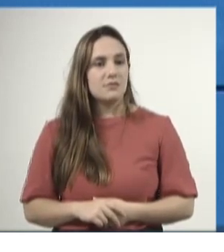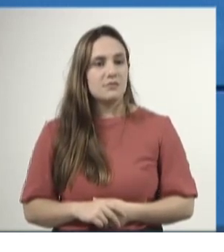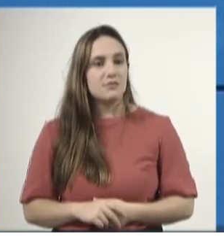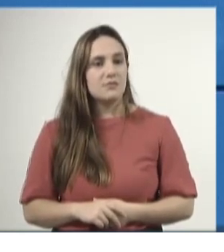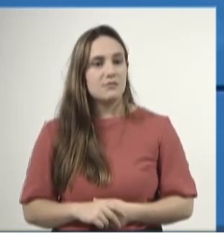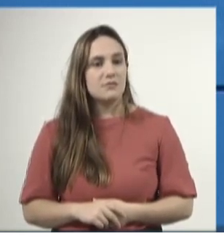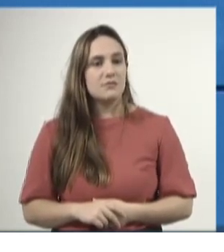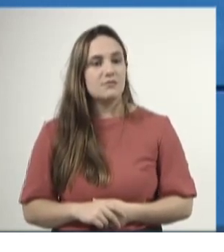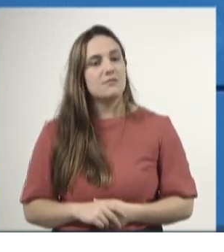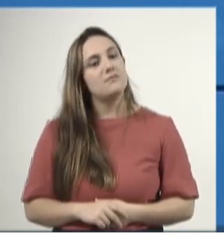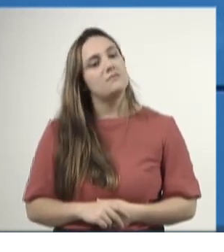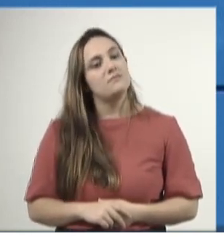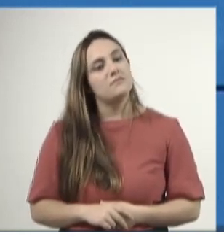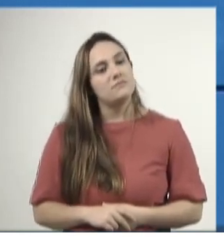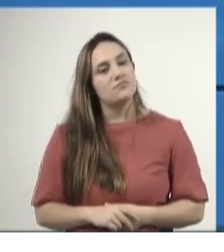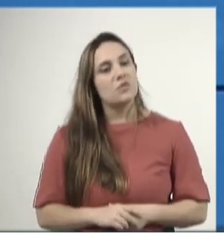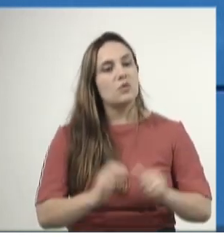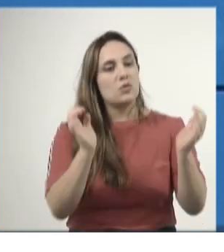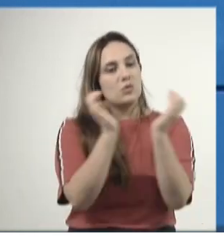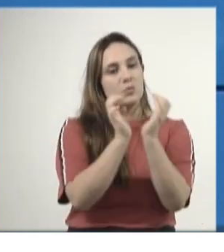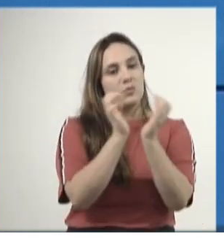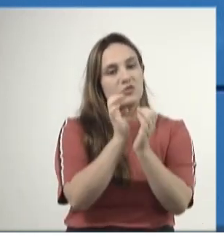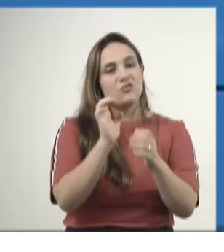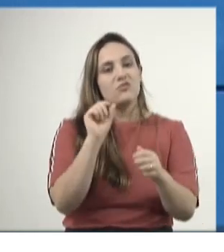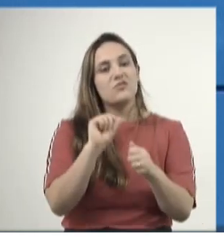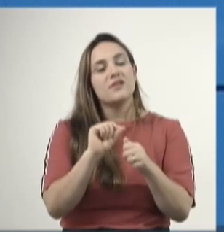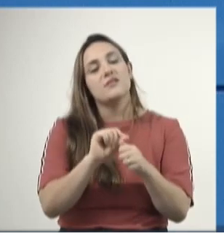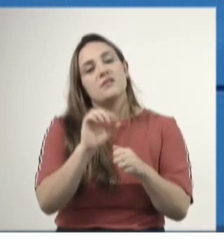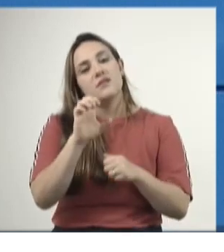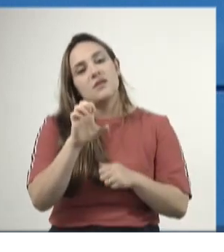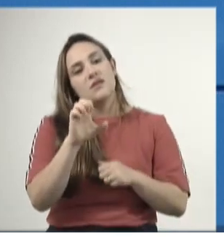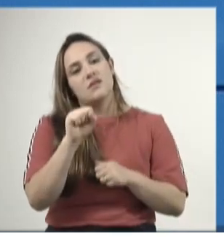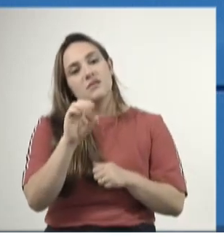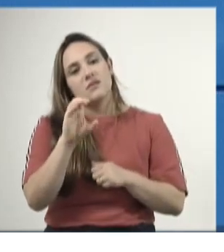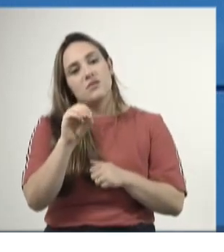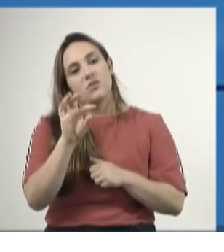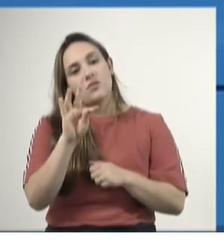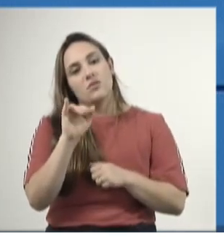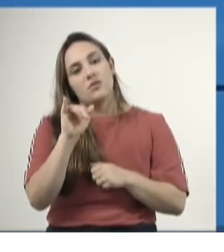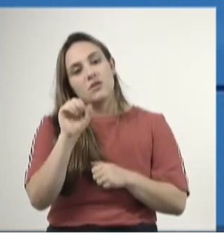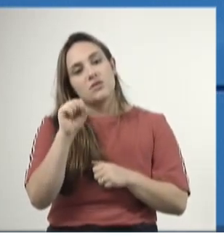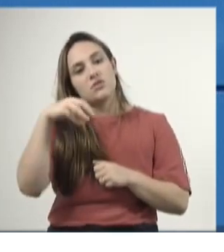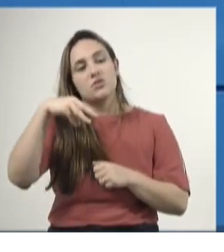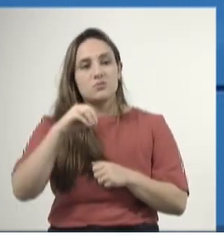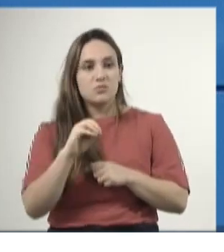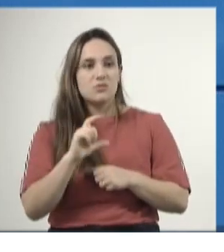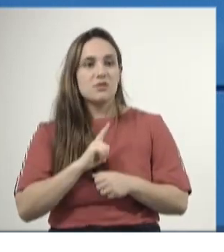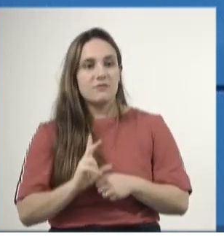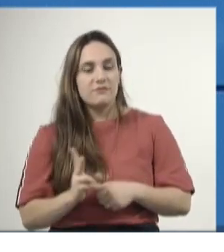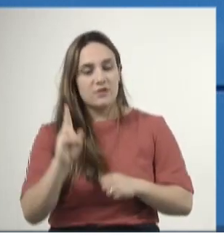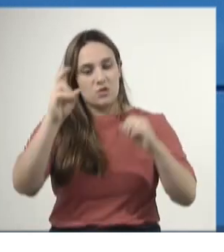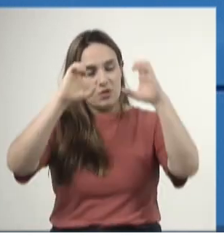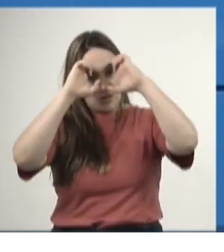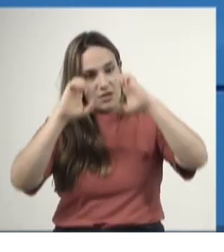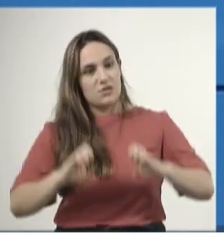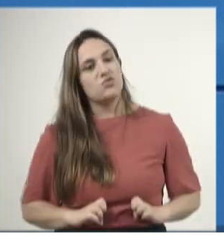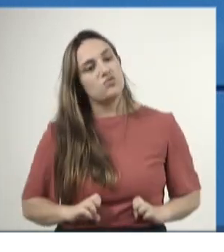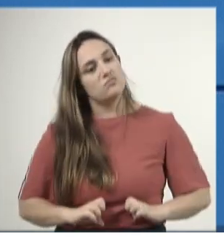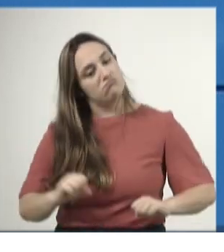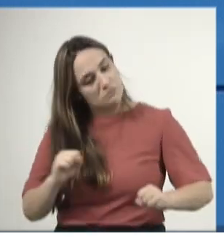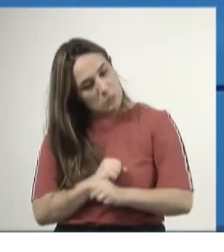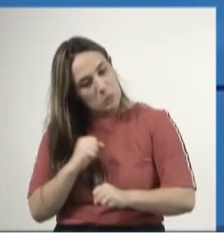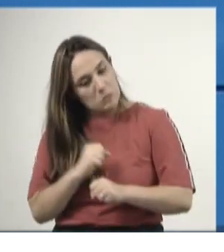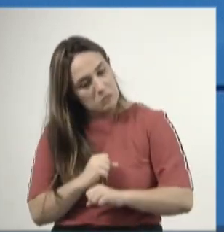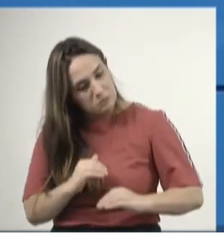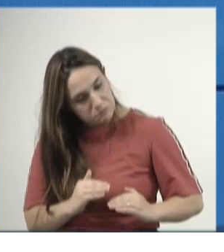por exemplo, de escotismo, onde você, grupos que valorizam, que têm valores éticos a serem construídos